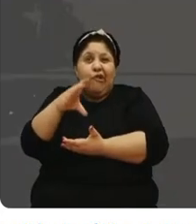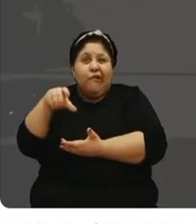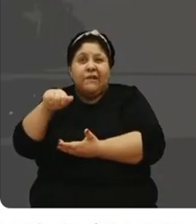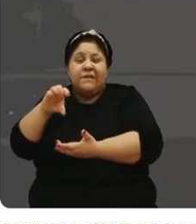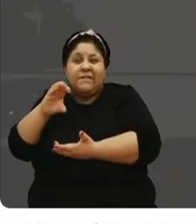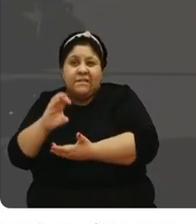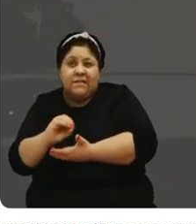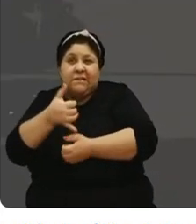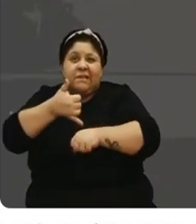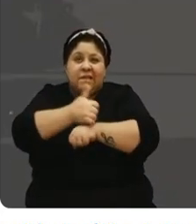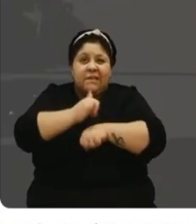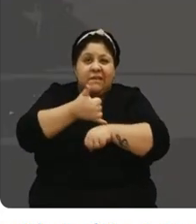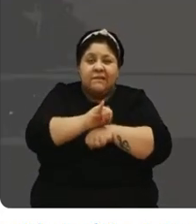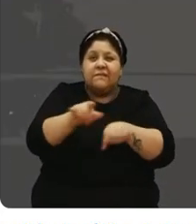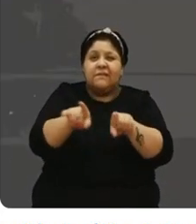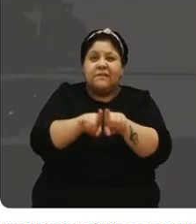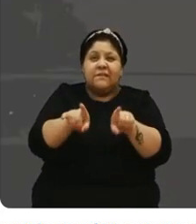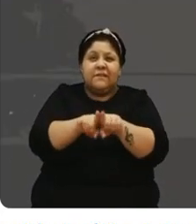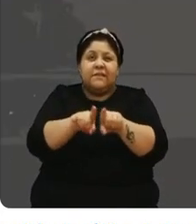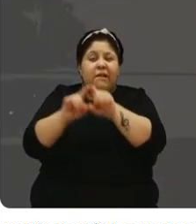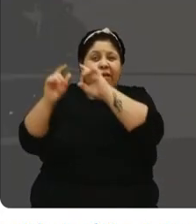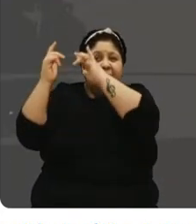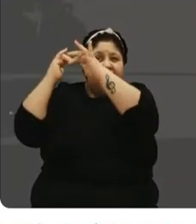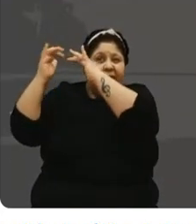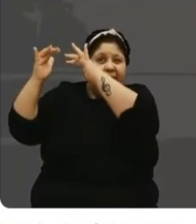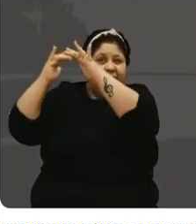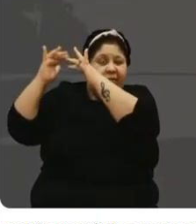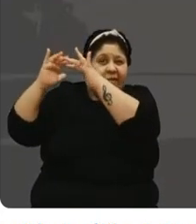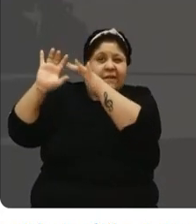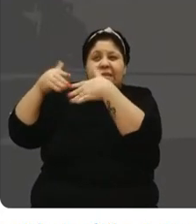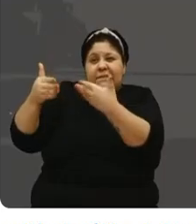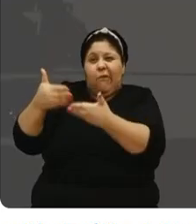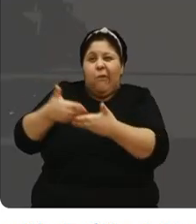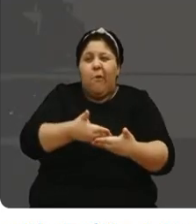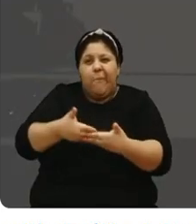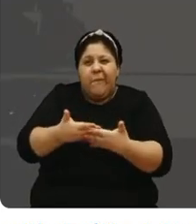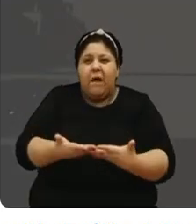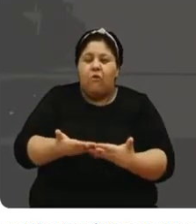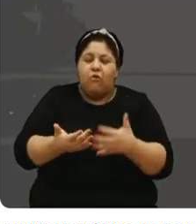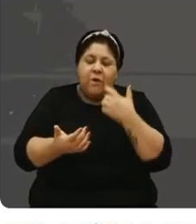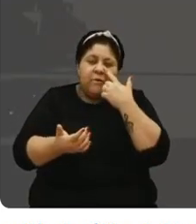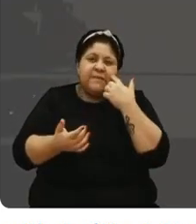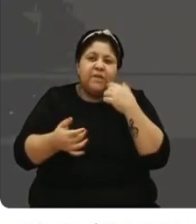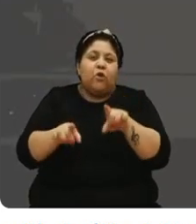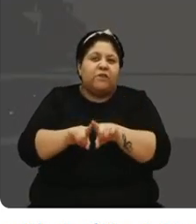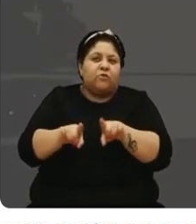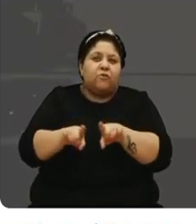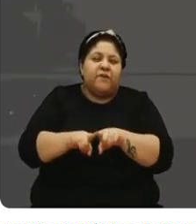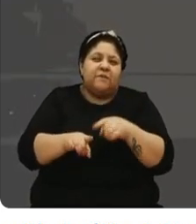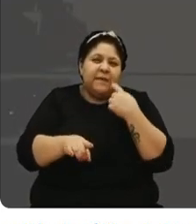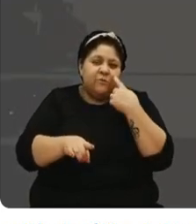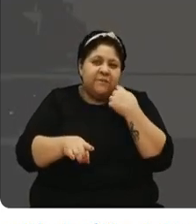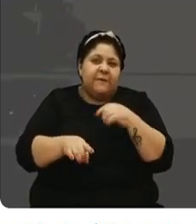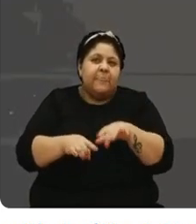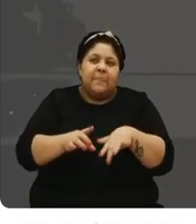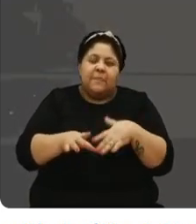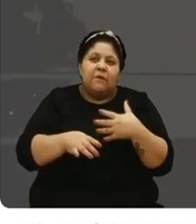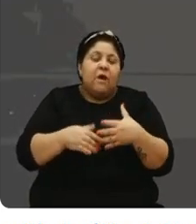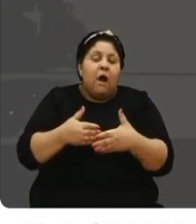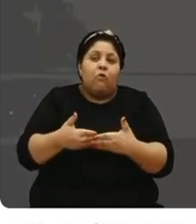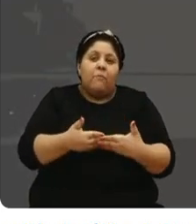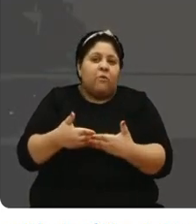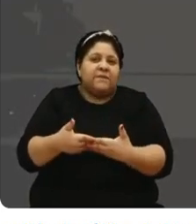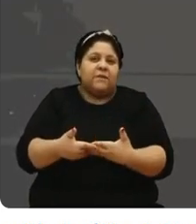e o pior sintoma é a intoxicação neurológica, que eu deixo o bebê para o resto da vida em função dos pais.